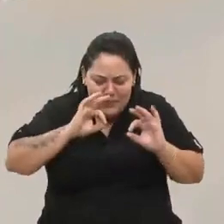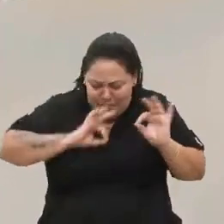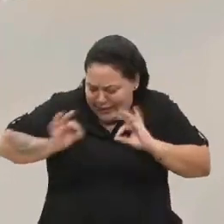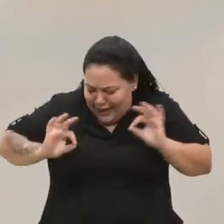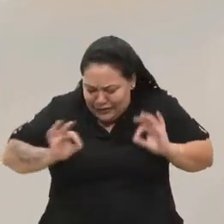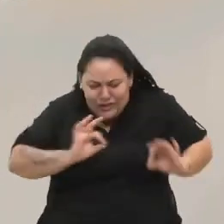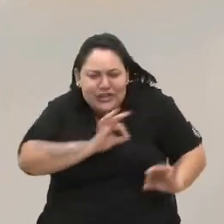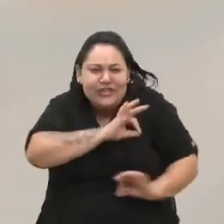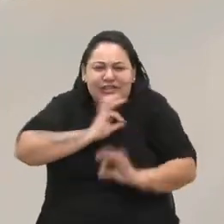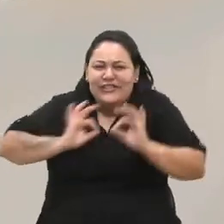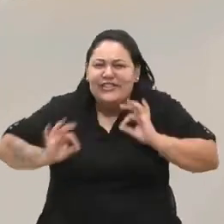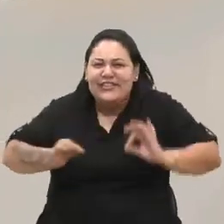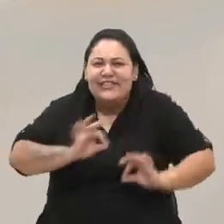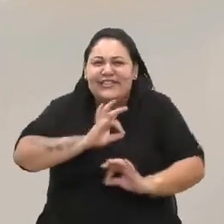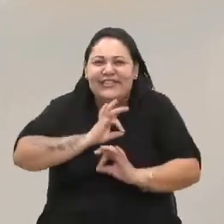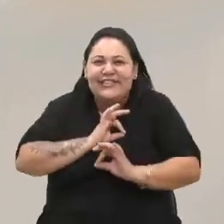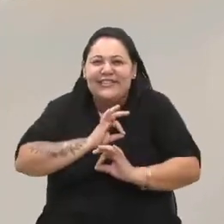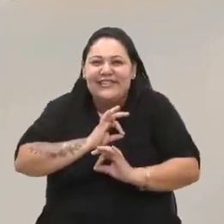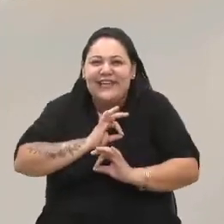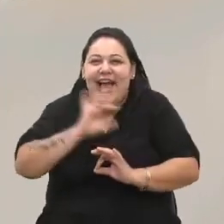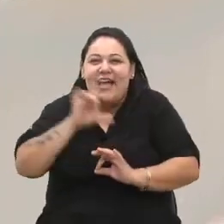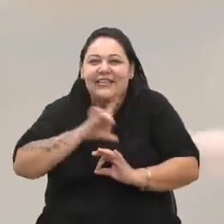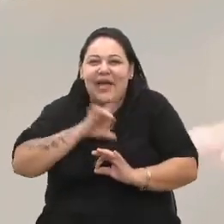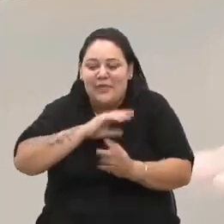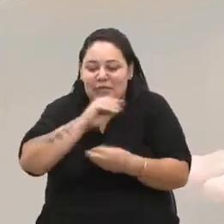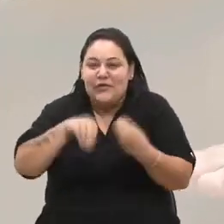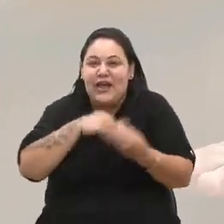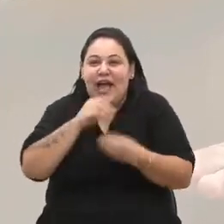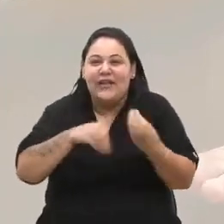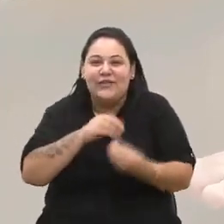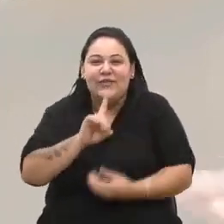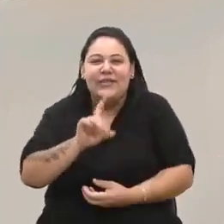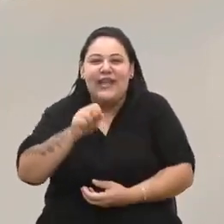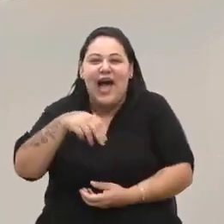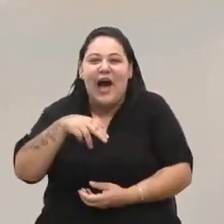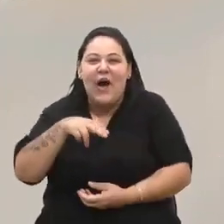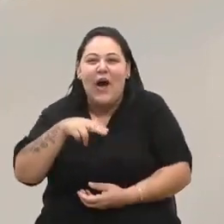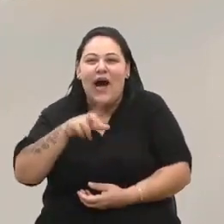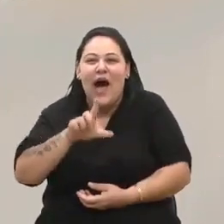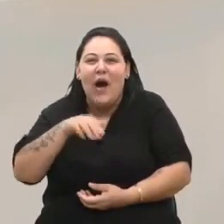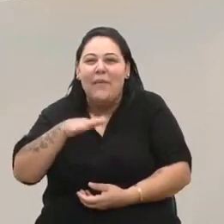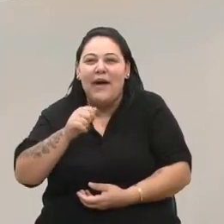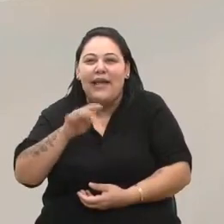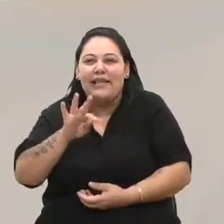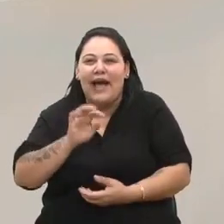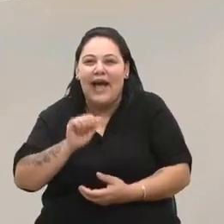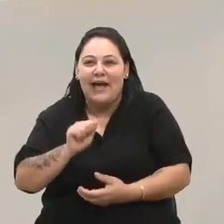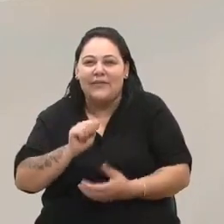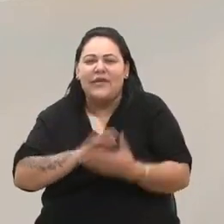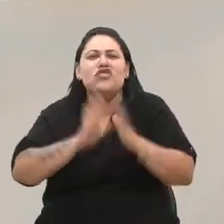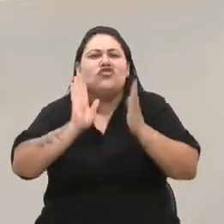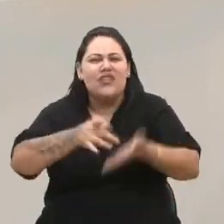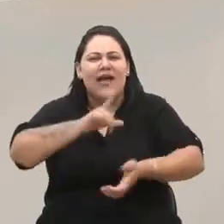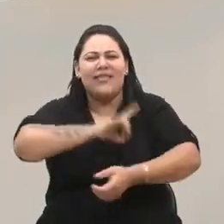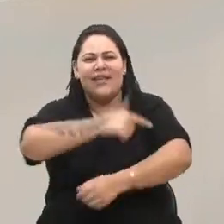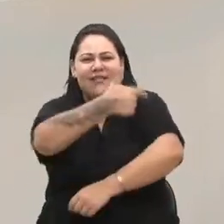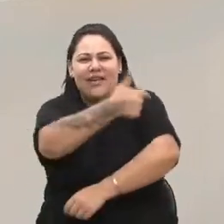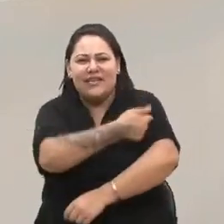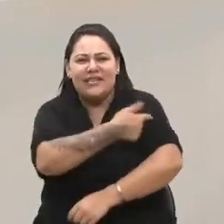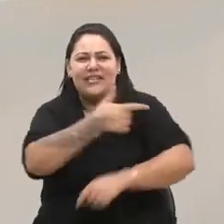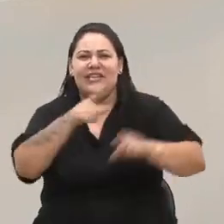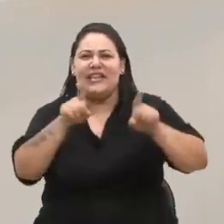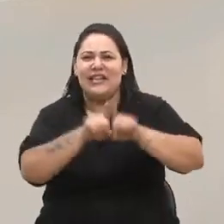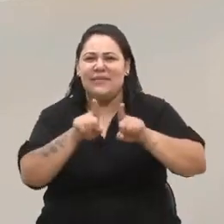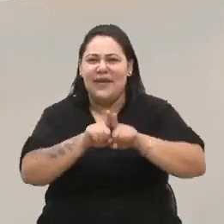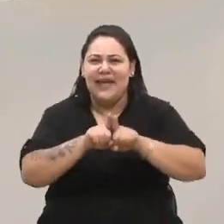cruza com dálmata. E grande ou pequeno? Não, desse tamanhinho assim. Já são vacinados,